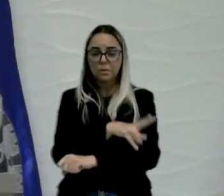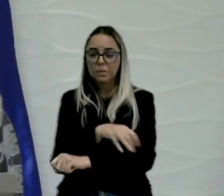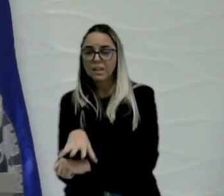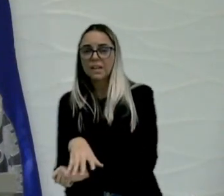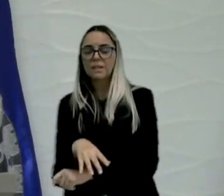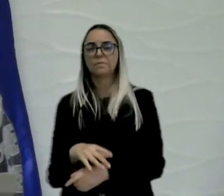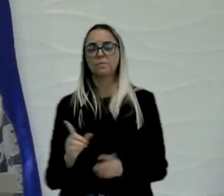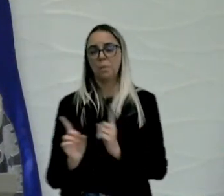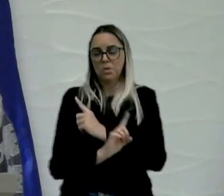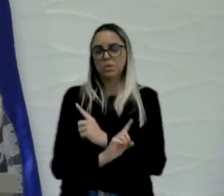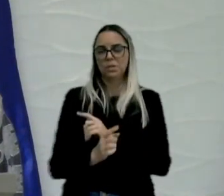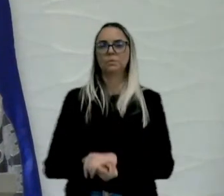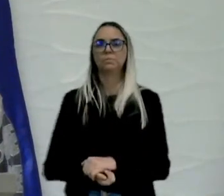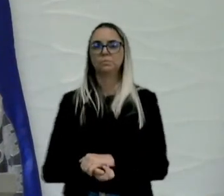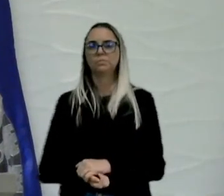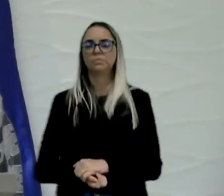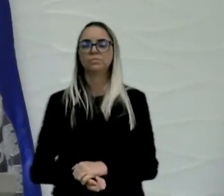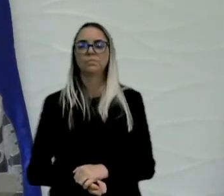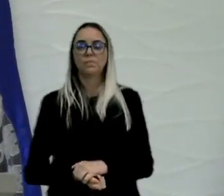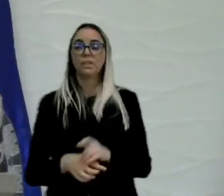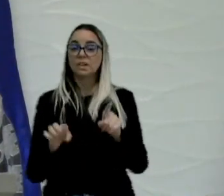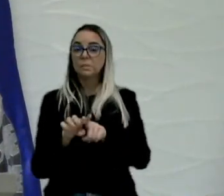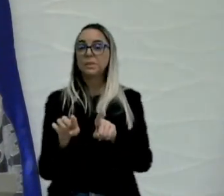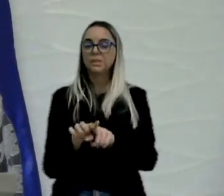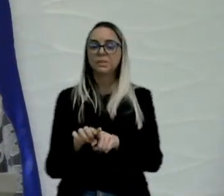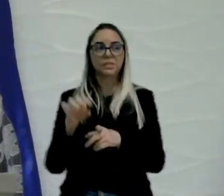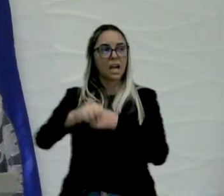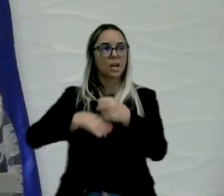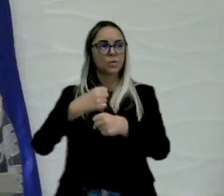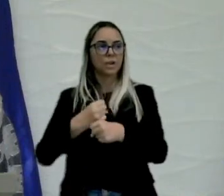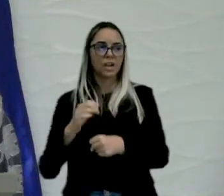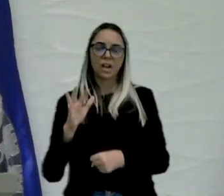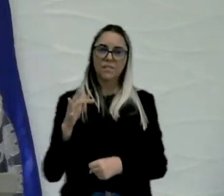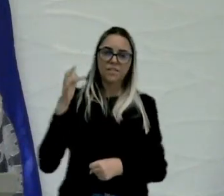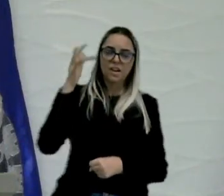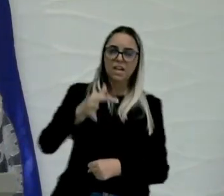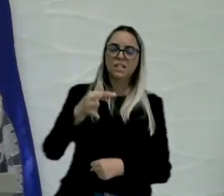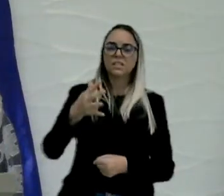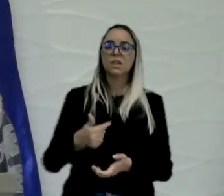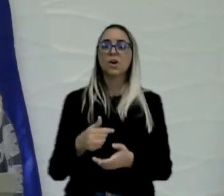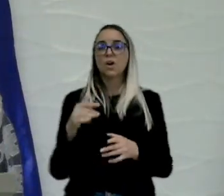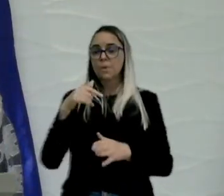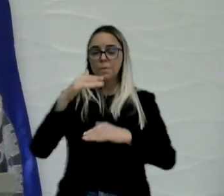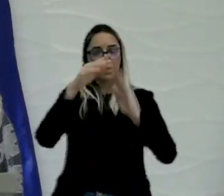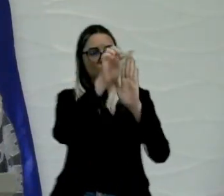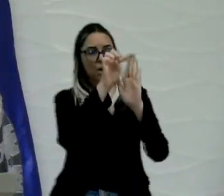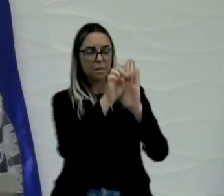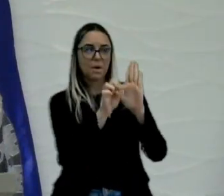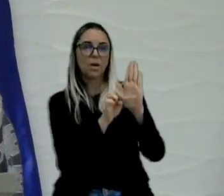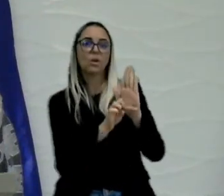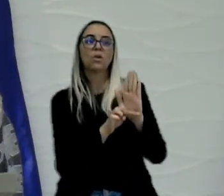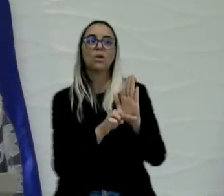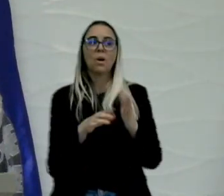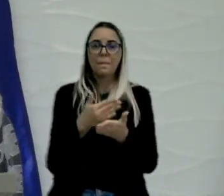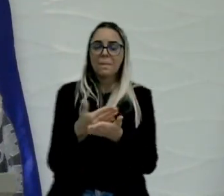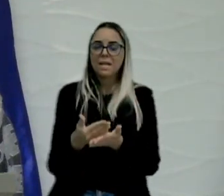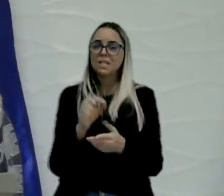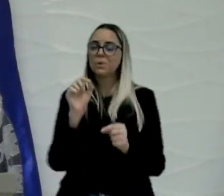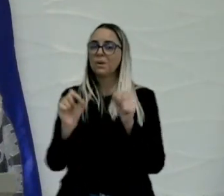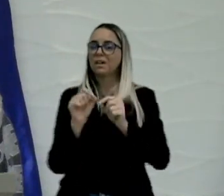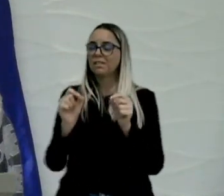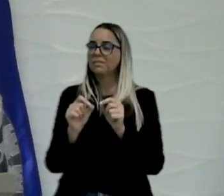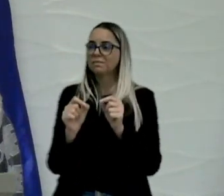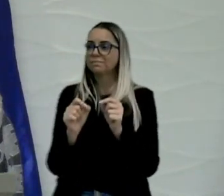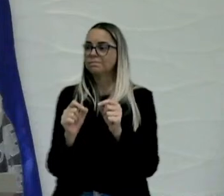oposição para implantar ainda talvez para o ano depois que implantar o programa aí começa a fazer essa essa programação